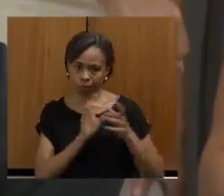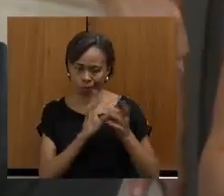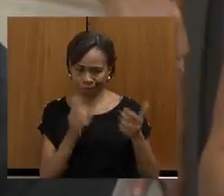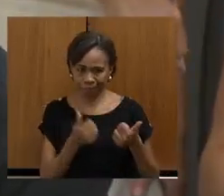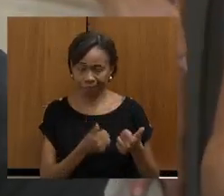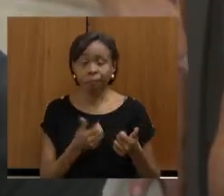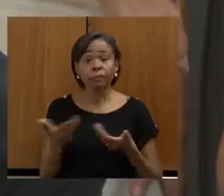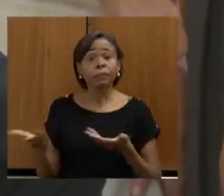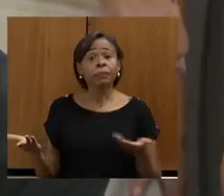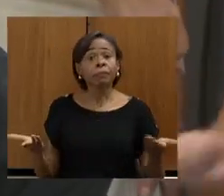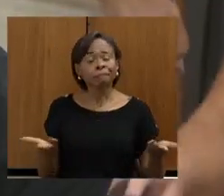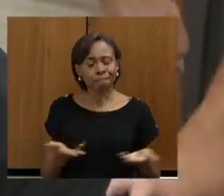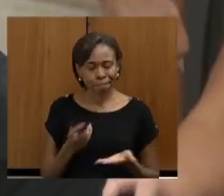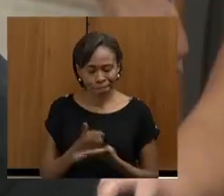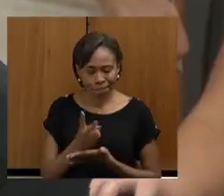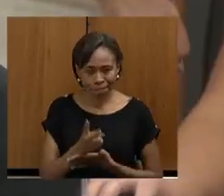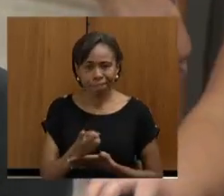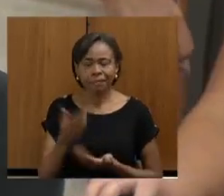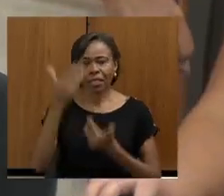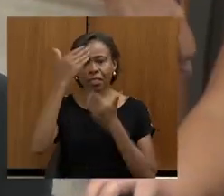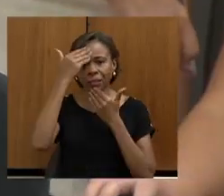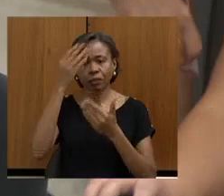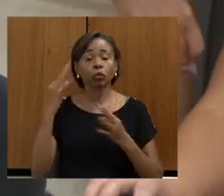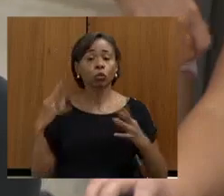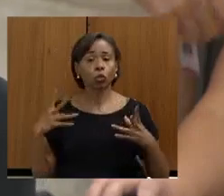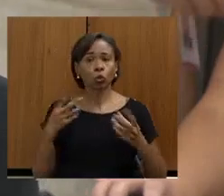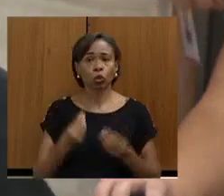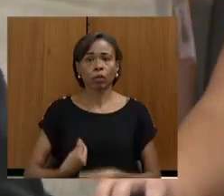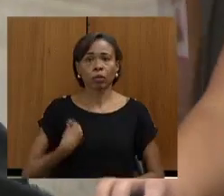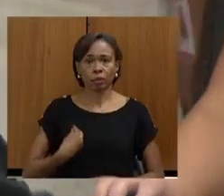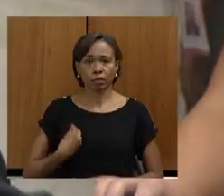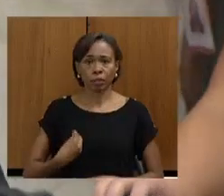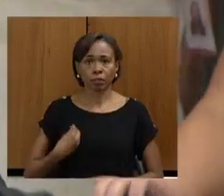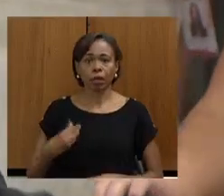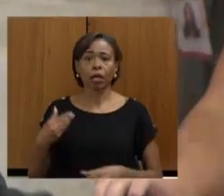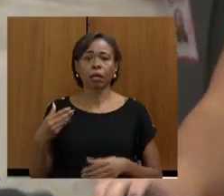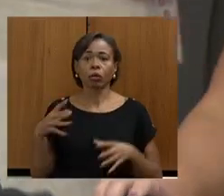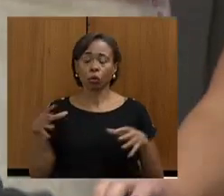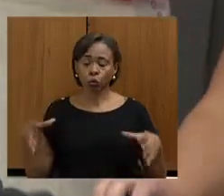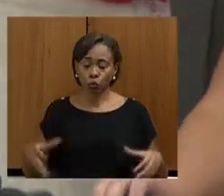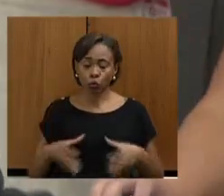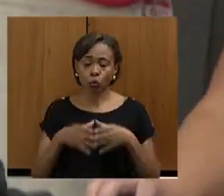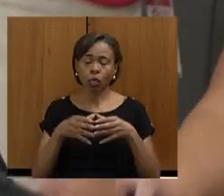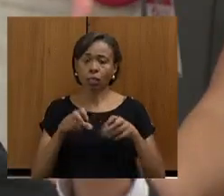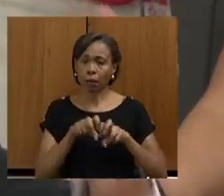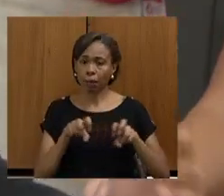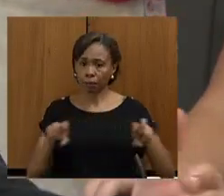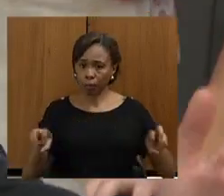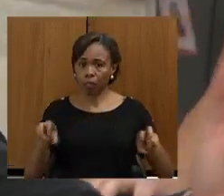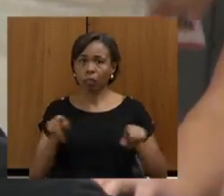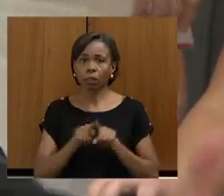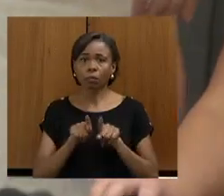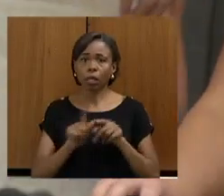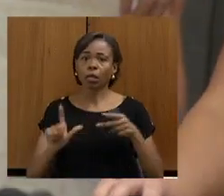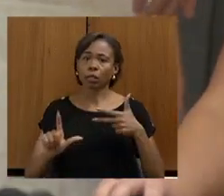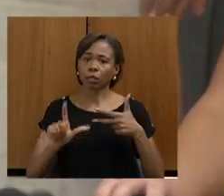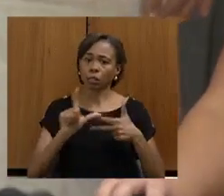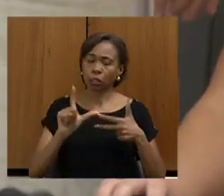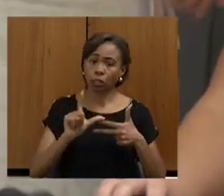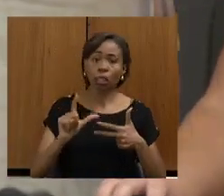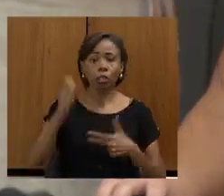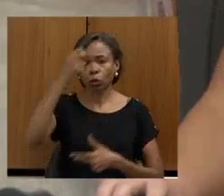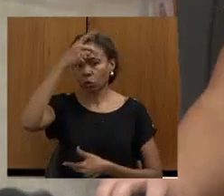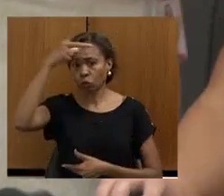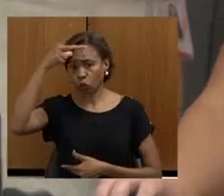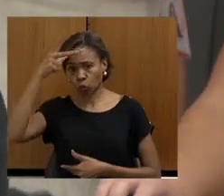Continuando, então, quero agradecer todos aqui que participaram, toda a composição da mesa, agradecer o Legislativo, o Executivo, que está aqui